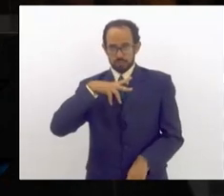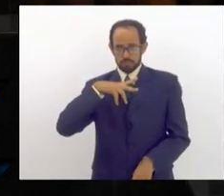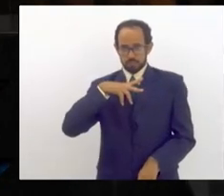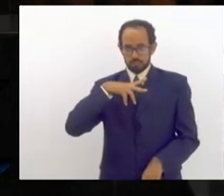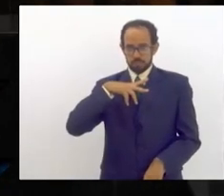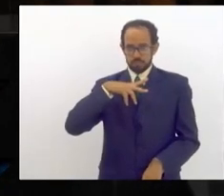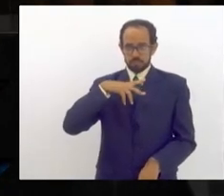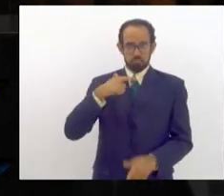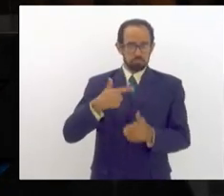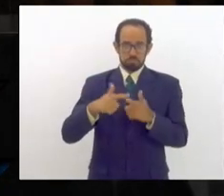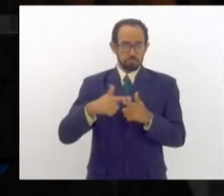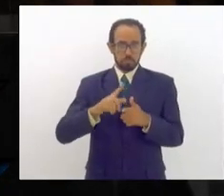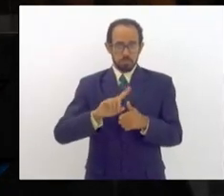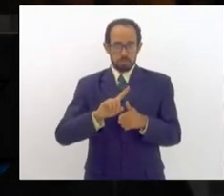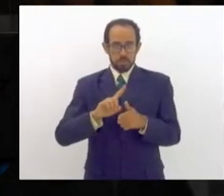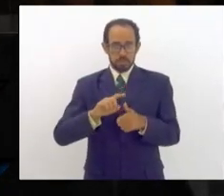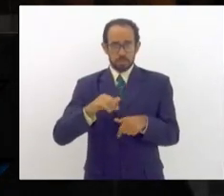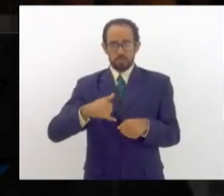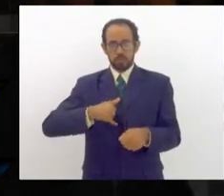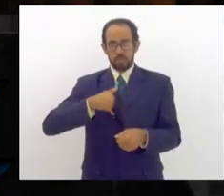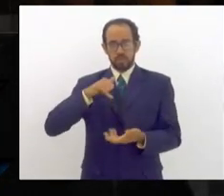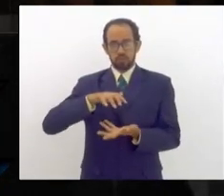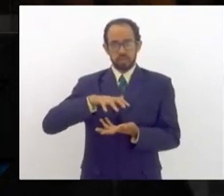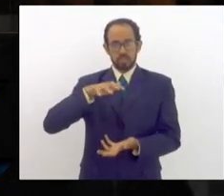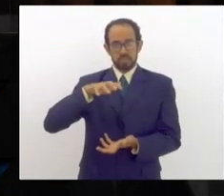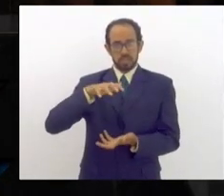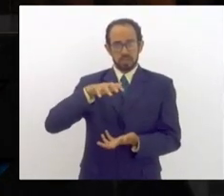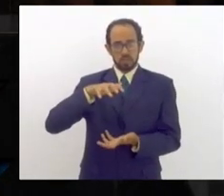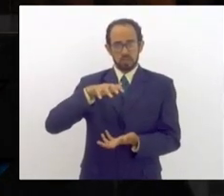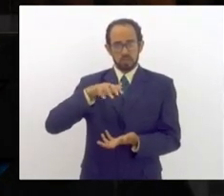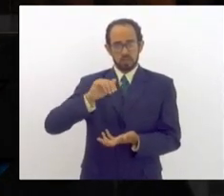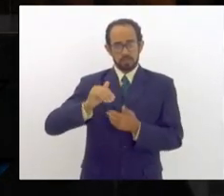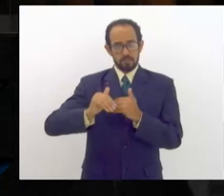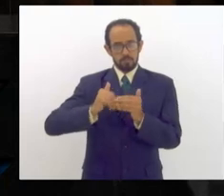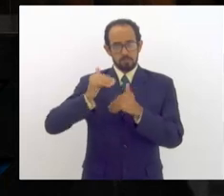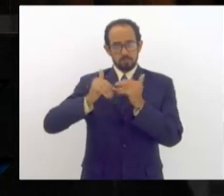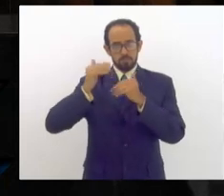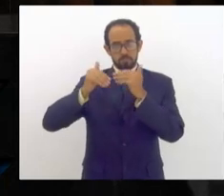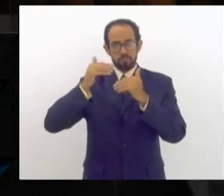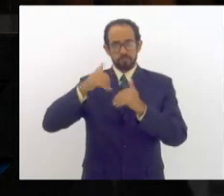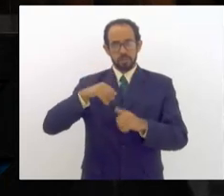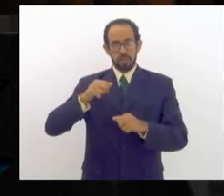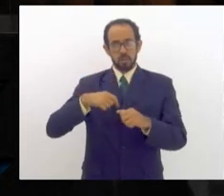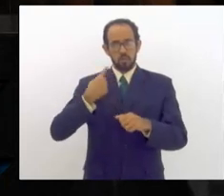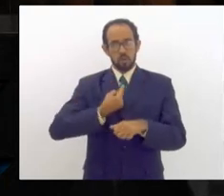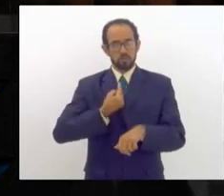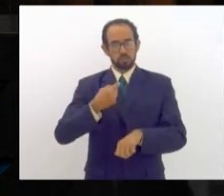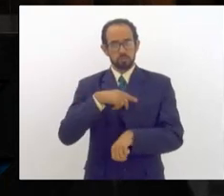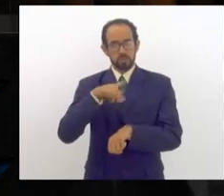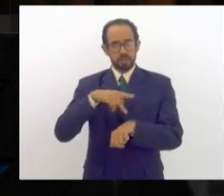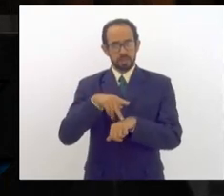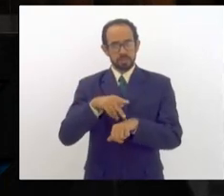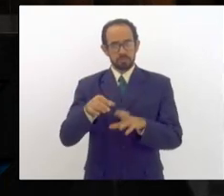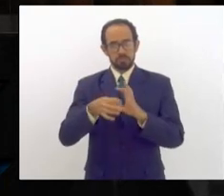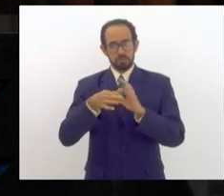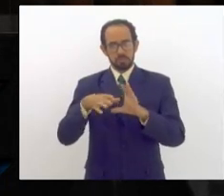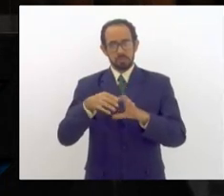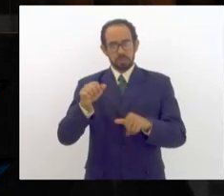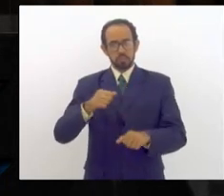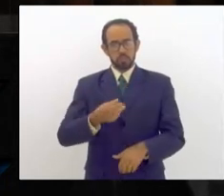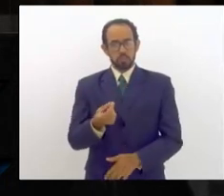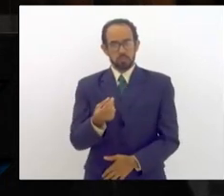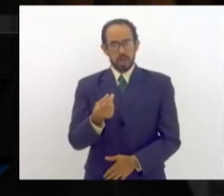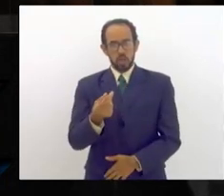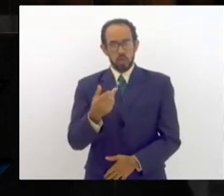vai envelhecendo o nosso país permite que os planos aumentem a